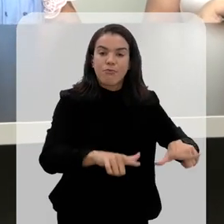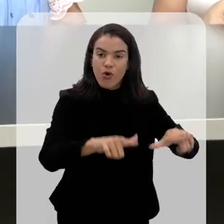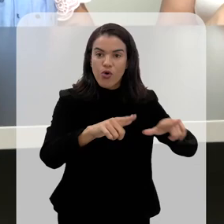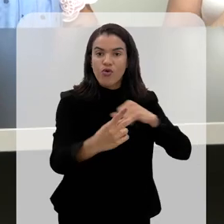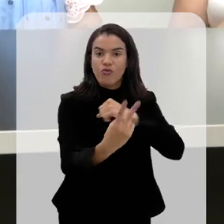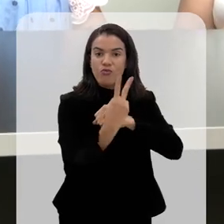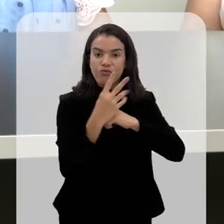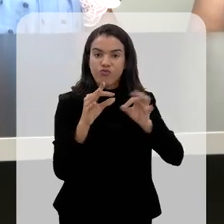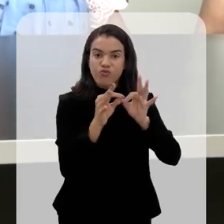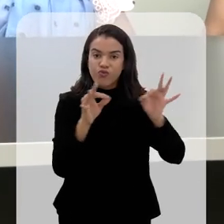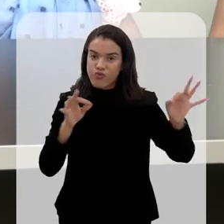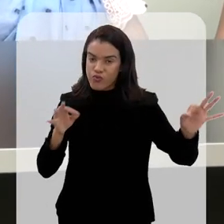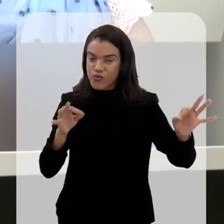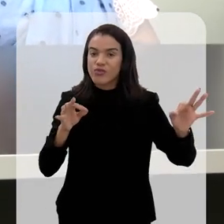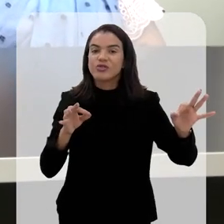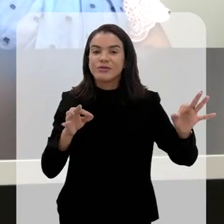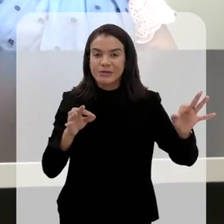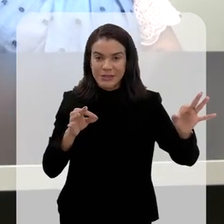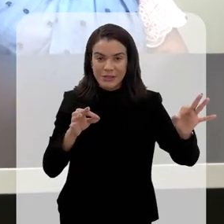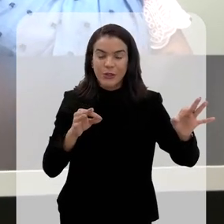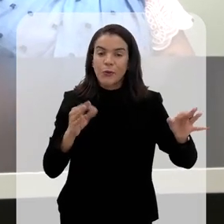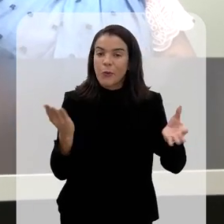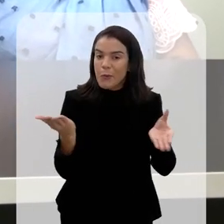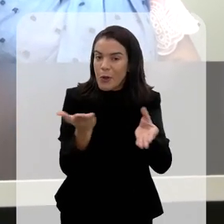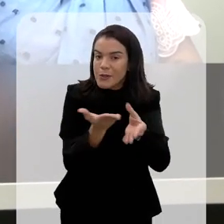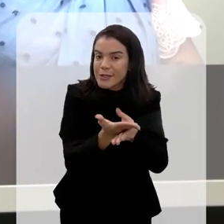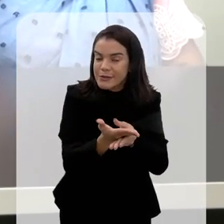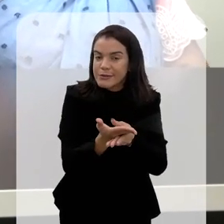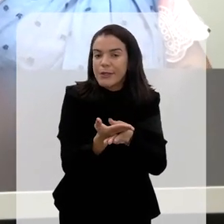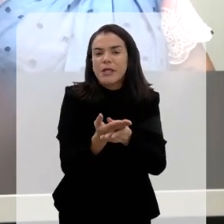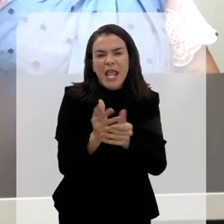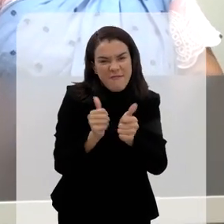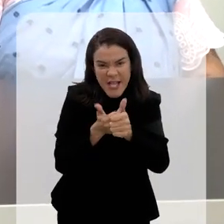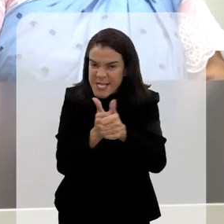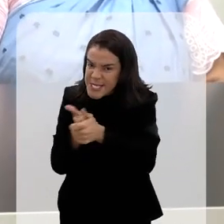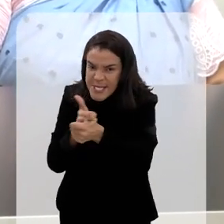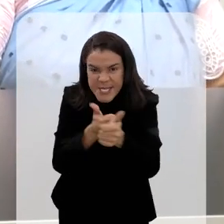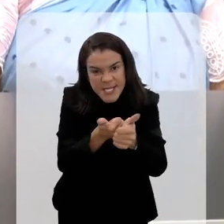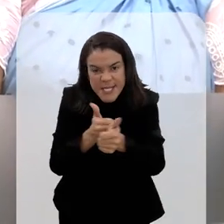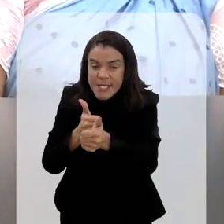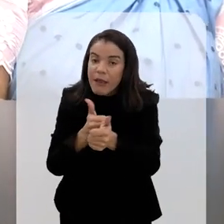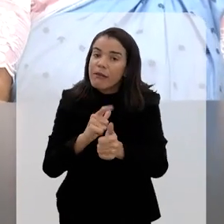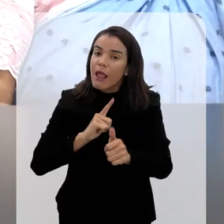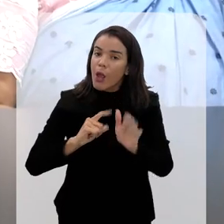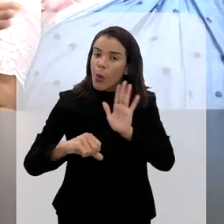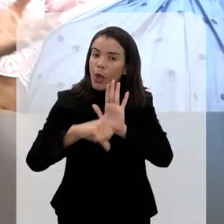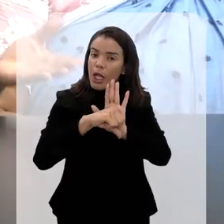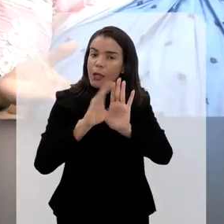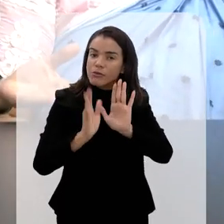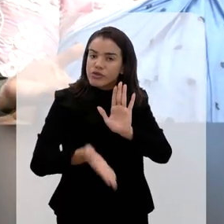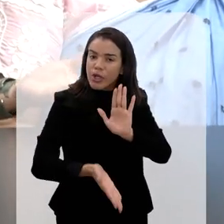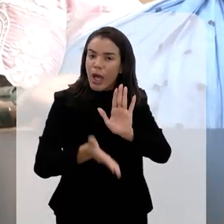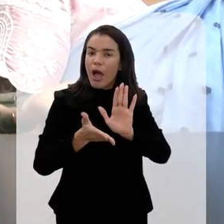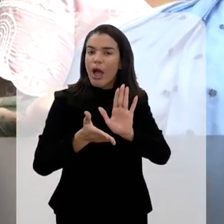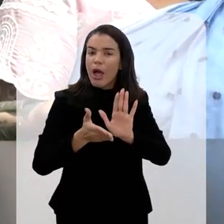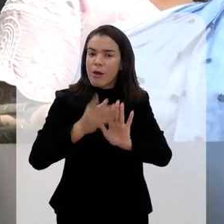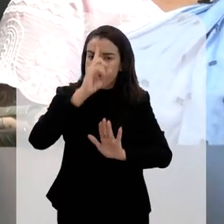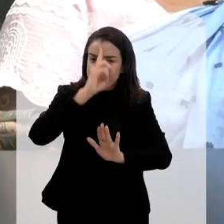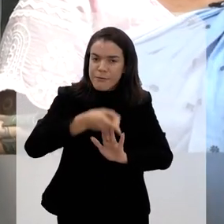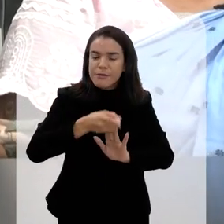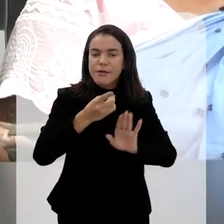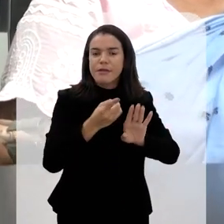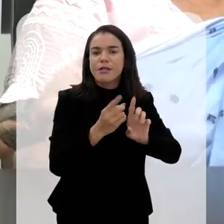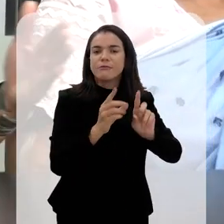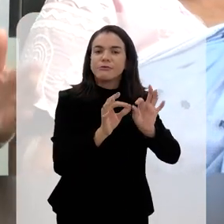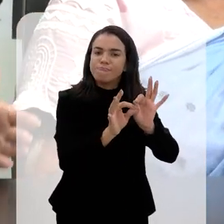cientificado daquele registro de ocorrência, daquele inquérito, daquele processo, e ele vai atrás dessa mulher. Existe um crime, que é um descumprimento de